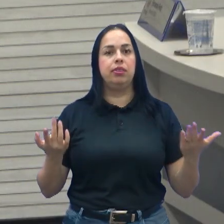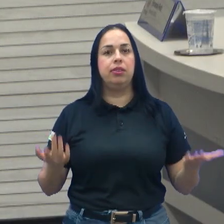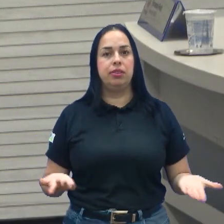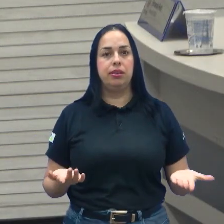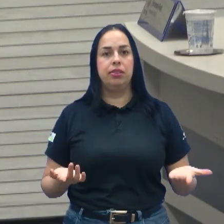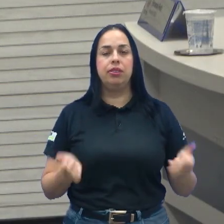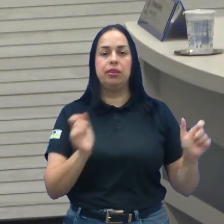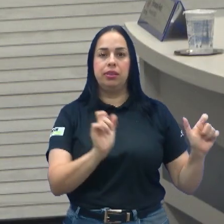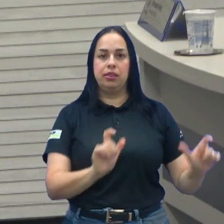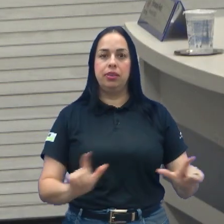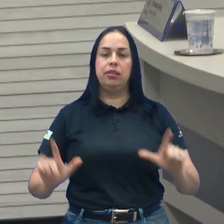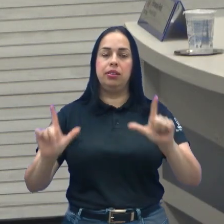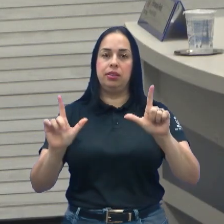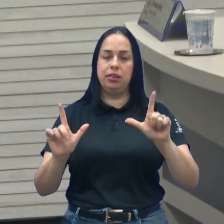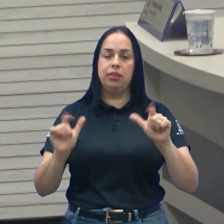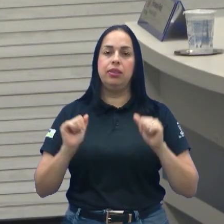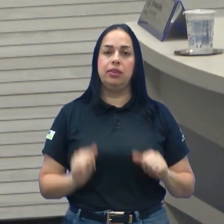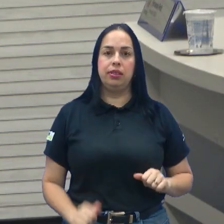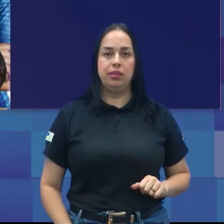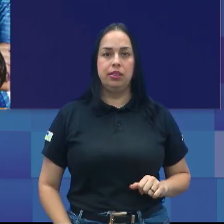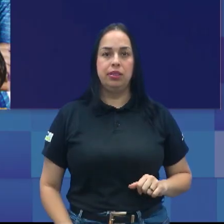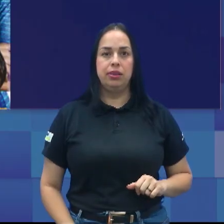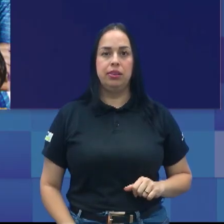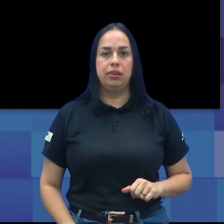próxima tela, por favor.